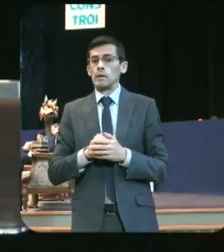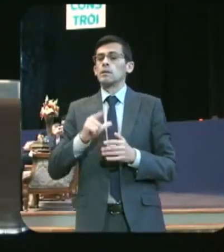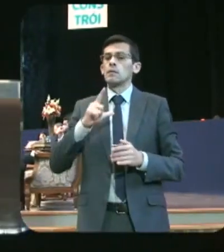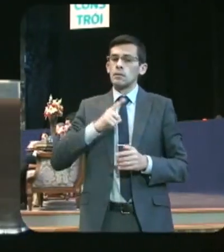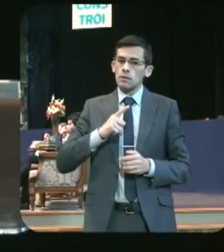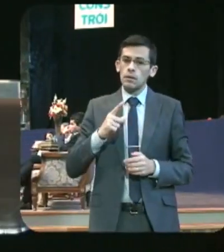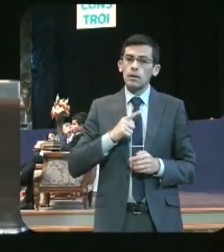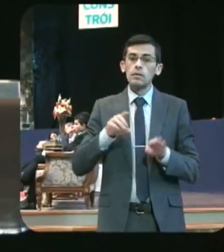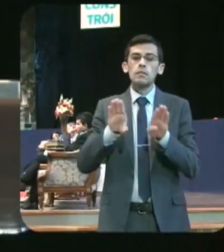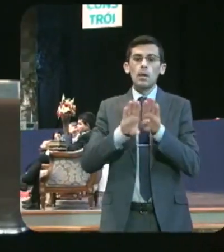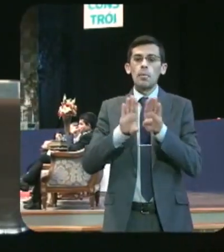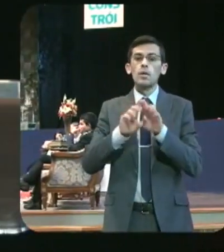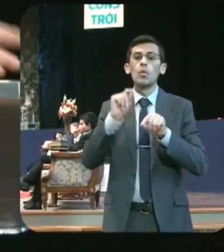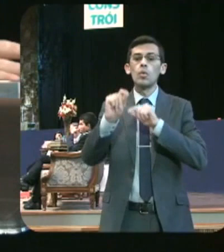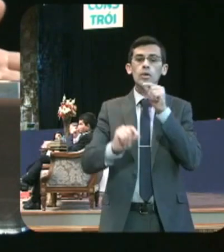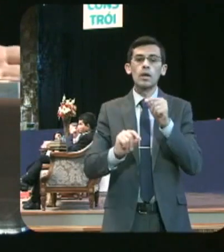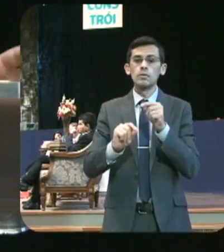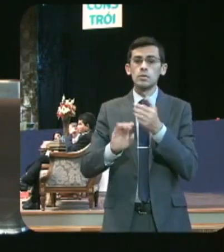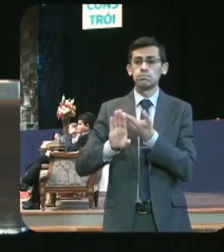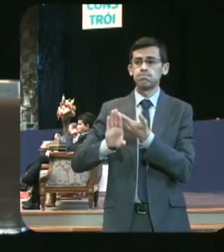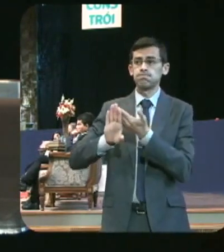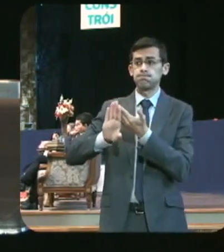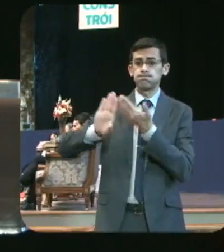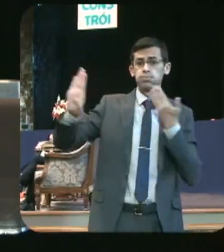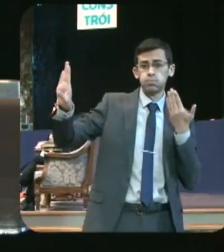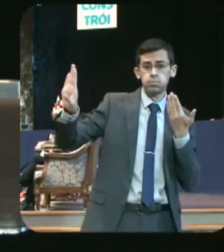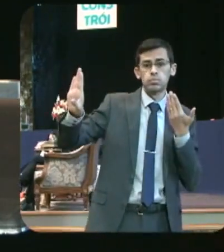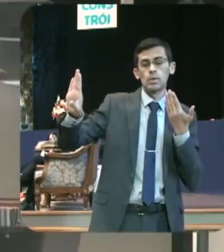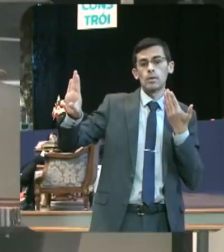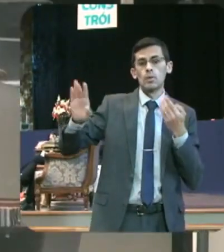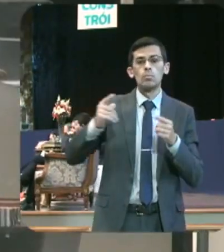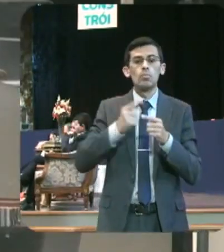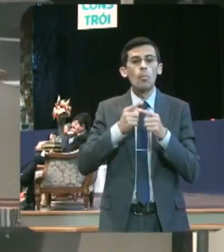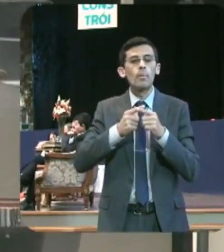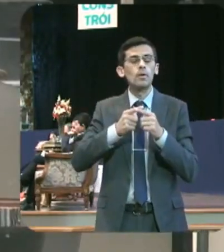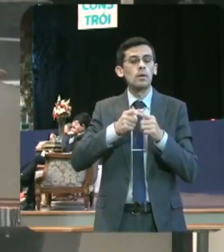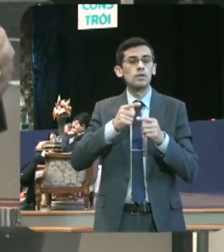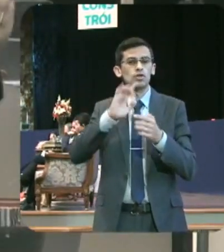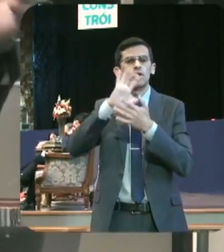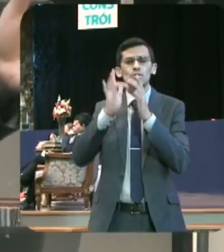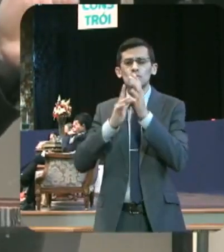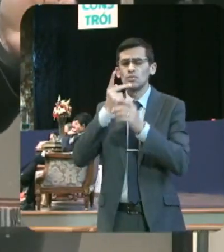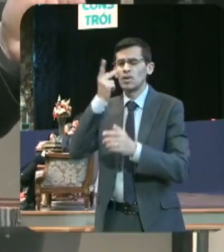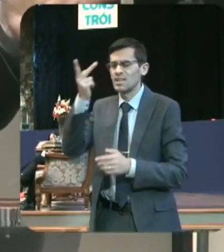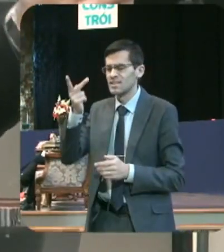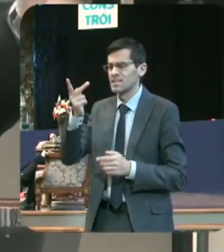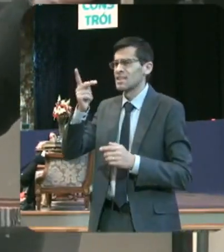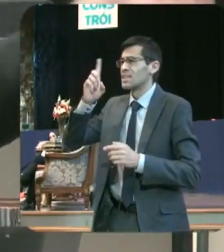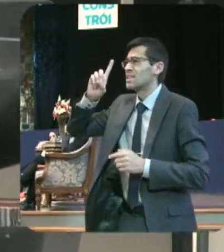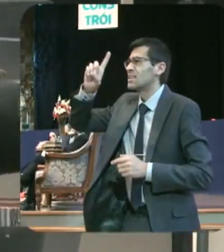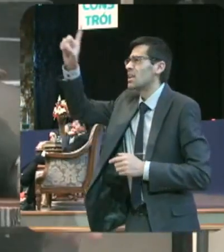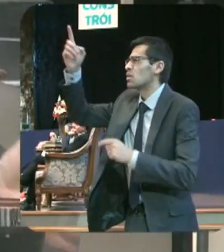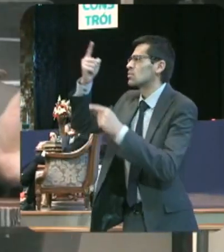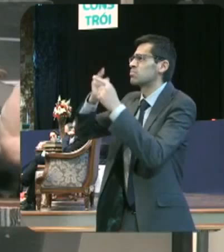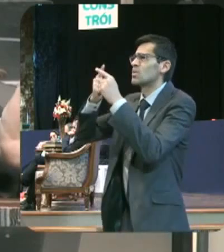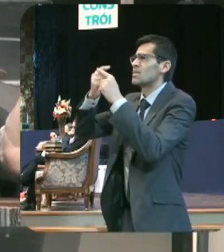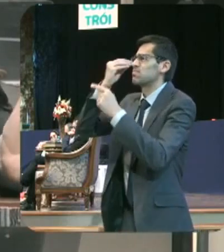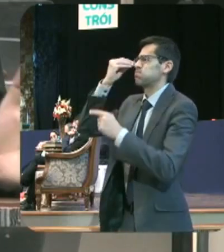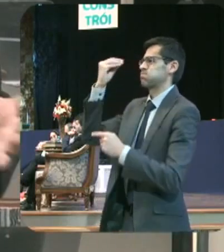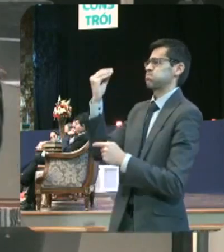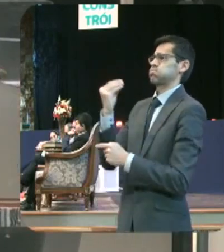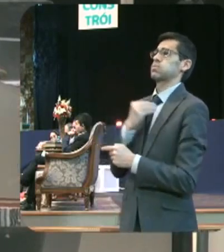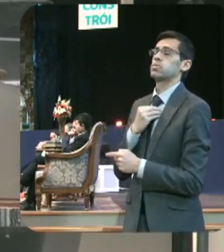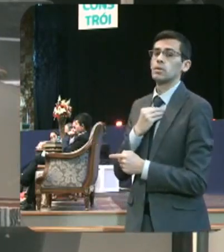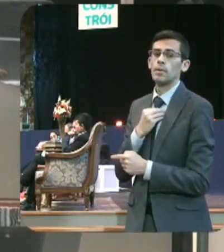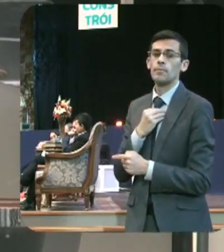uma separação do inseparável. Quando ele diz: Deus meu, por que me desamparastes,